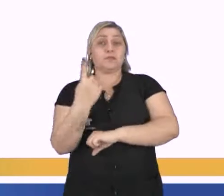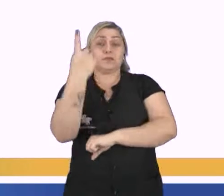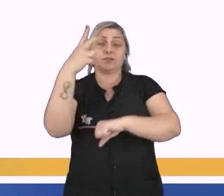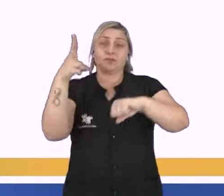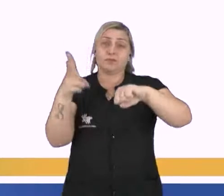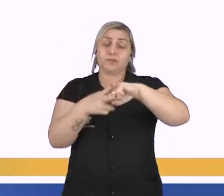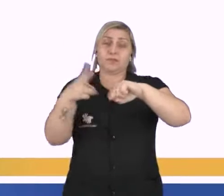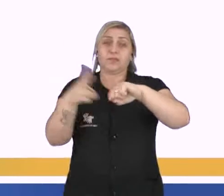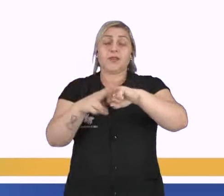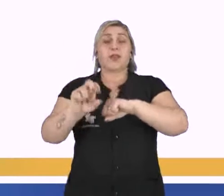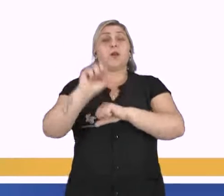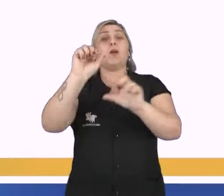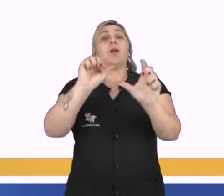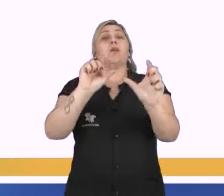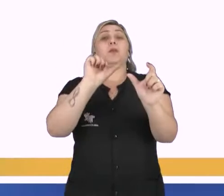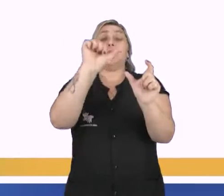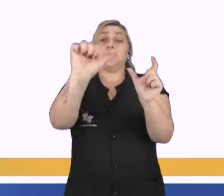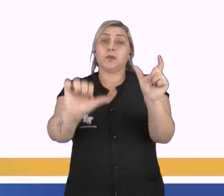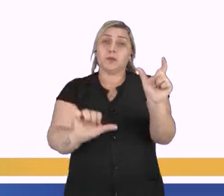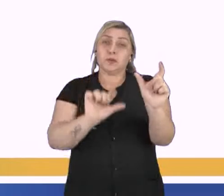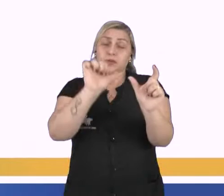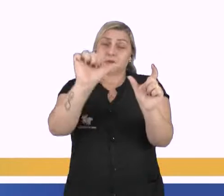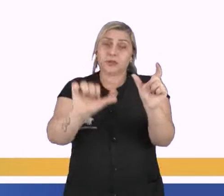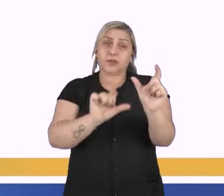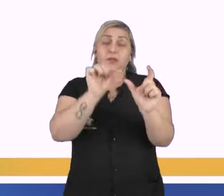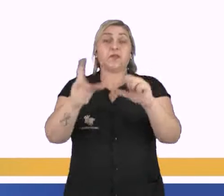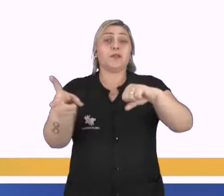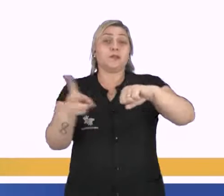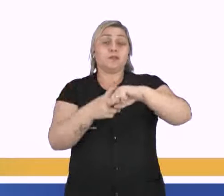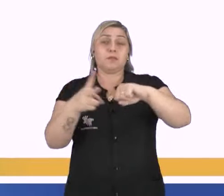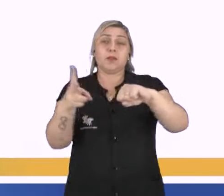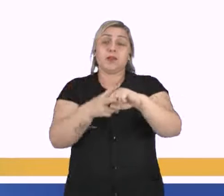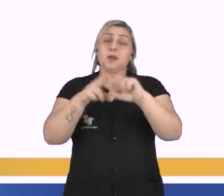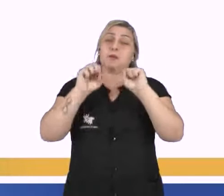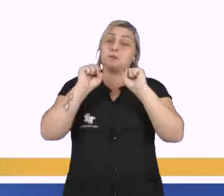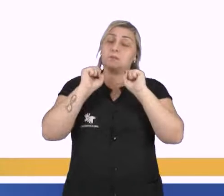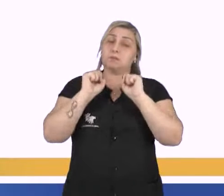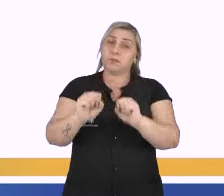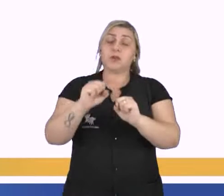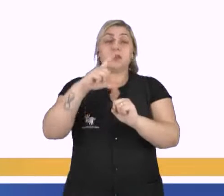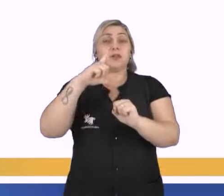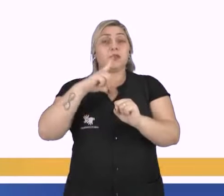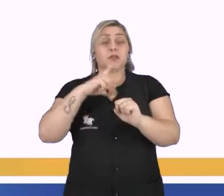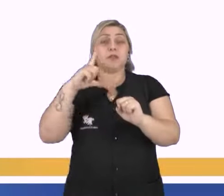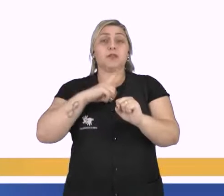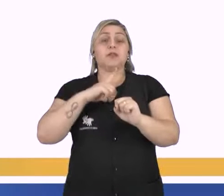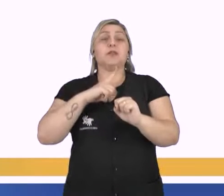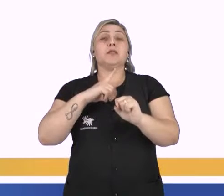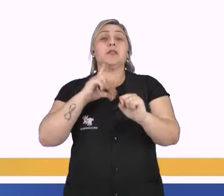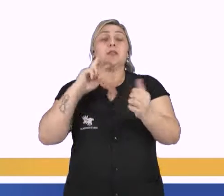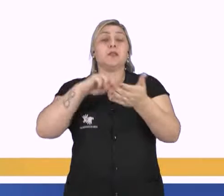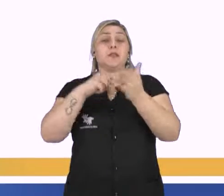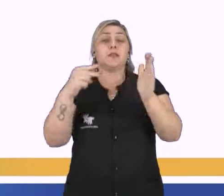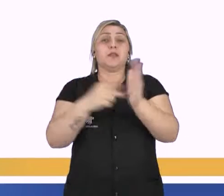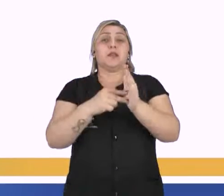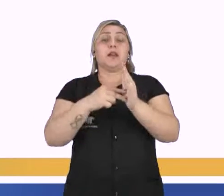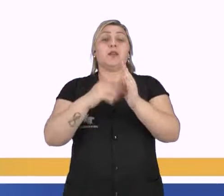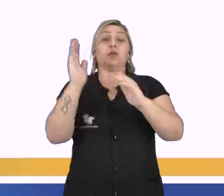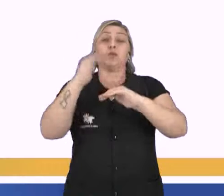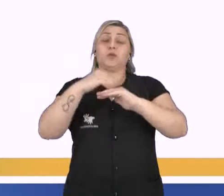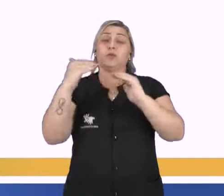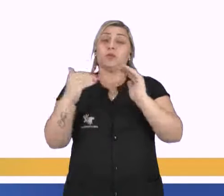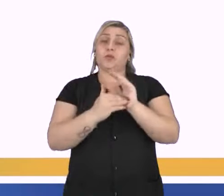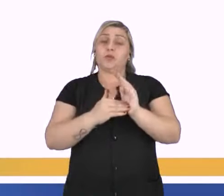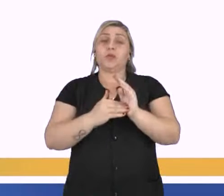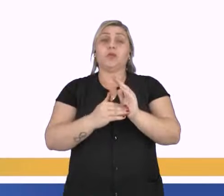ou uma locução verbal e ela pode ou não apresentar um sentido completo. E o período já vai ser